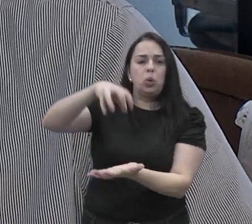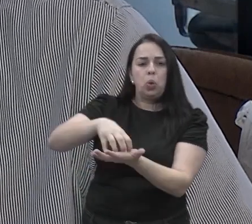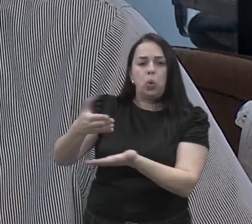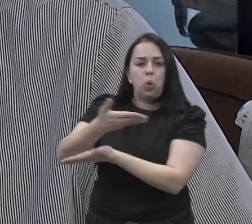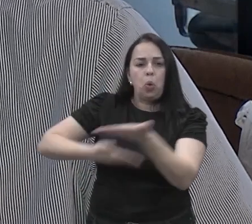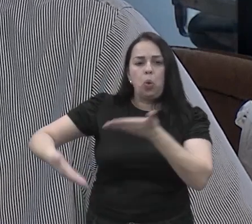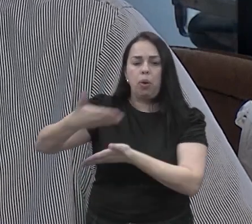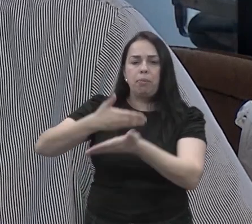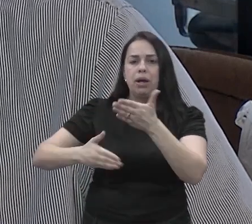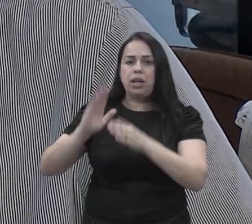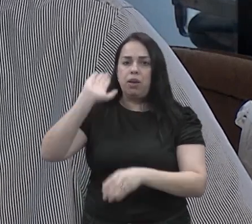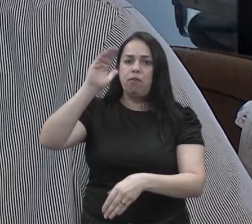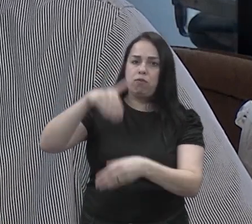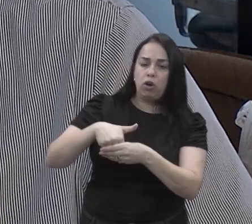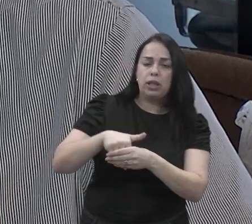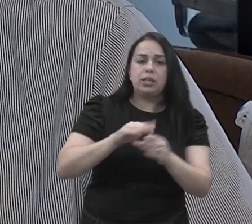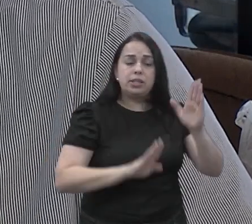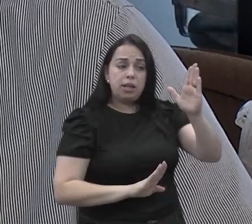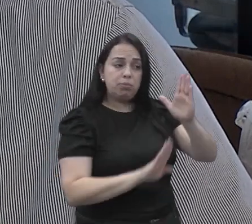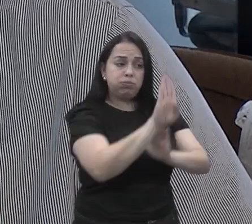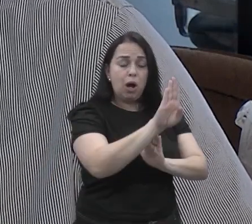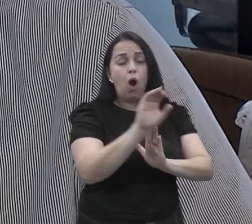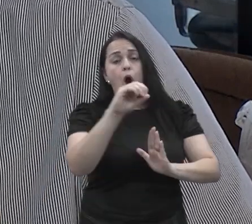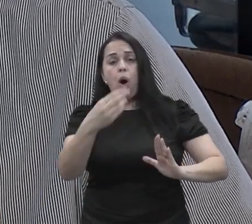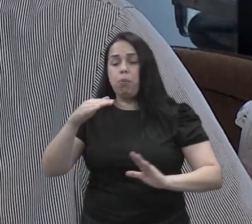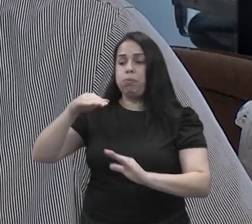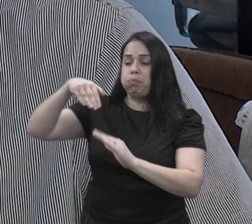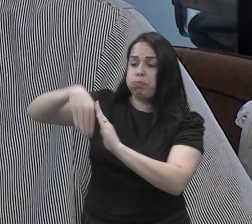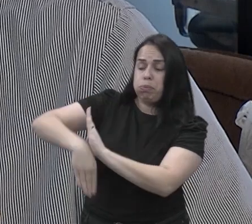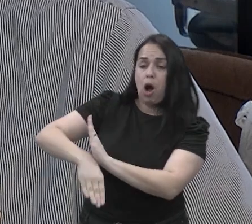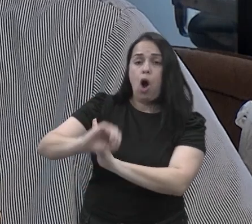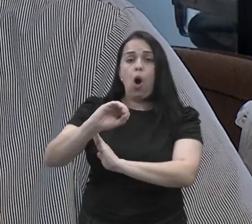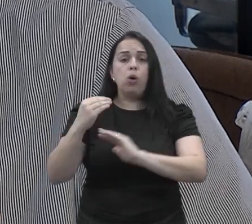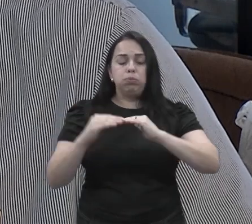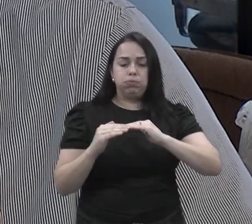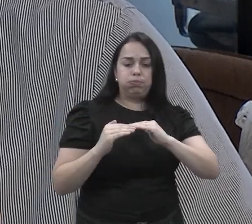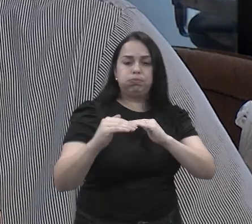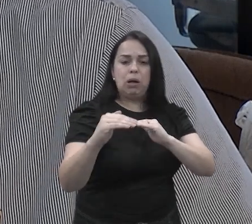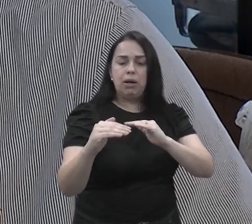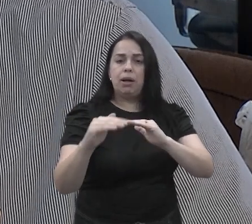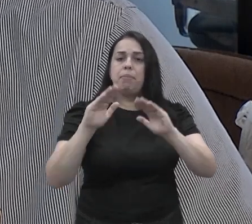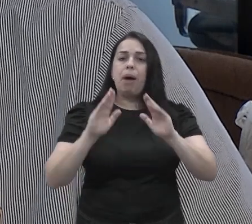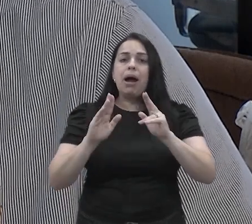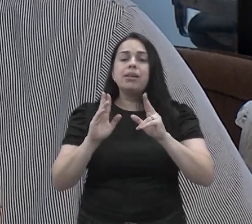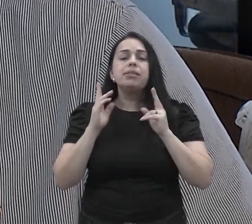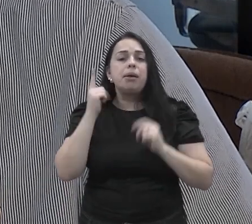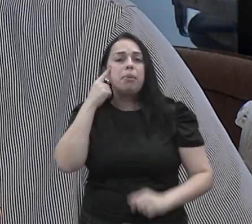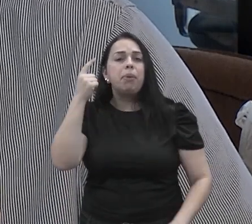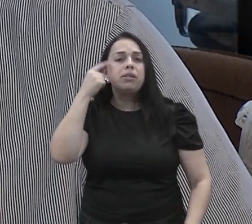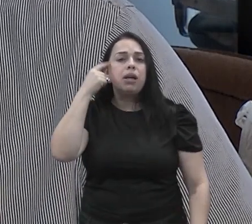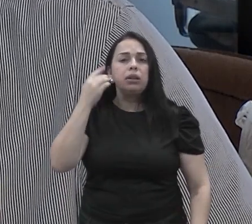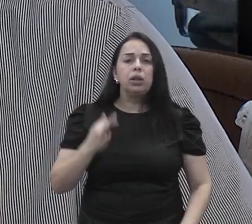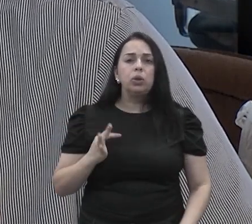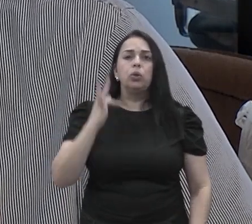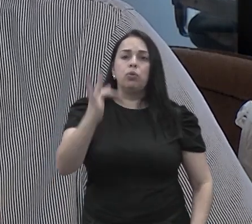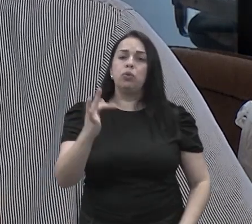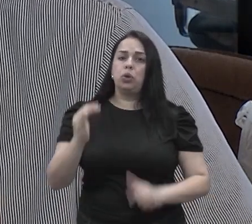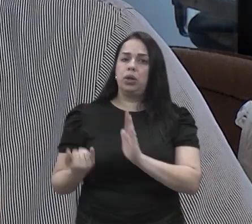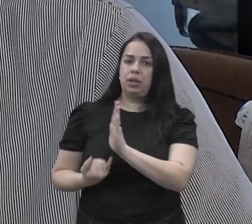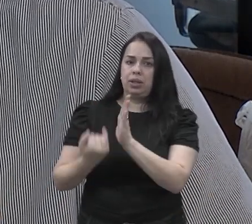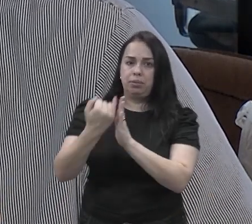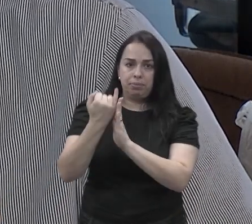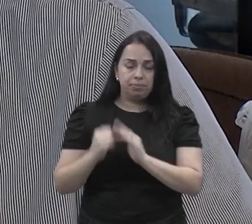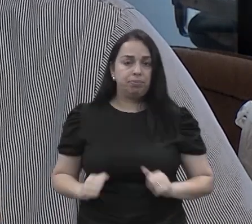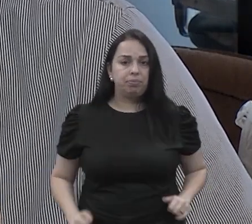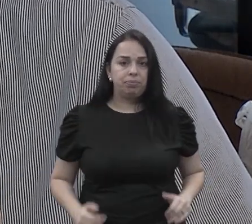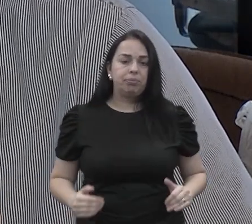todos os diretores, há uma votação para saber se há uma elevação, uma manutenção ou uma diminuição com base nas